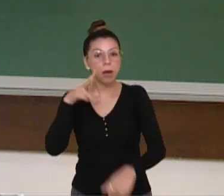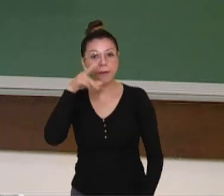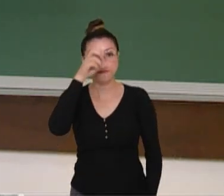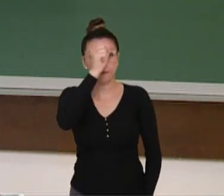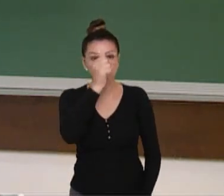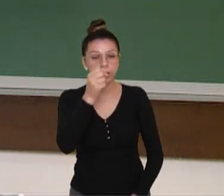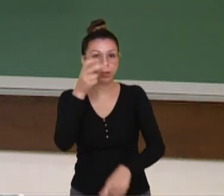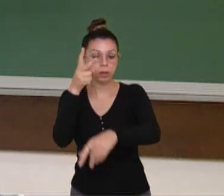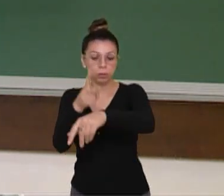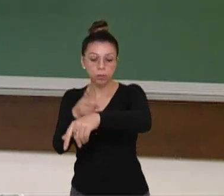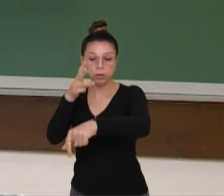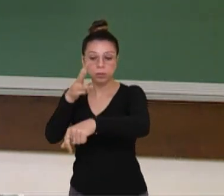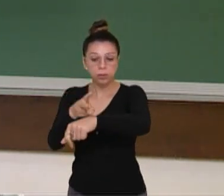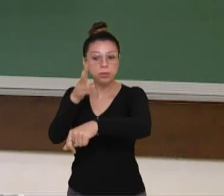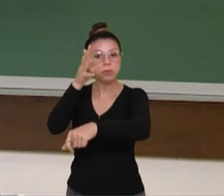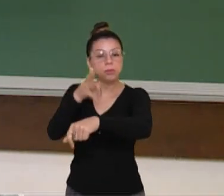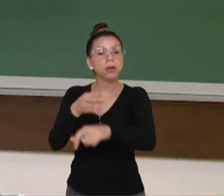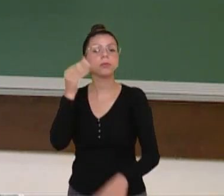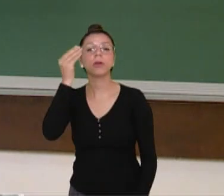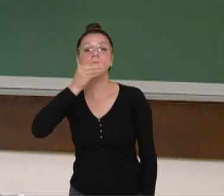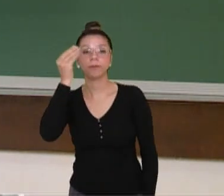um acento maior.